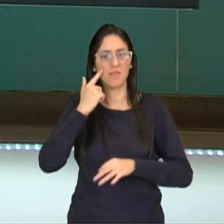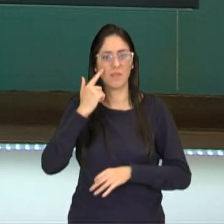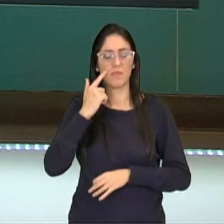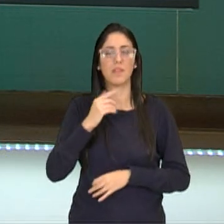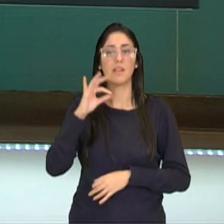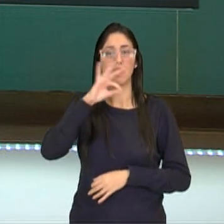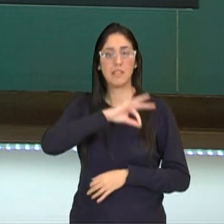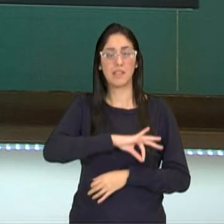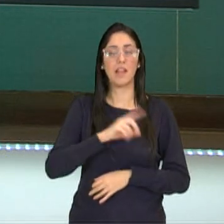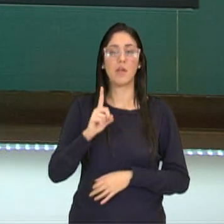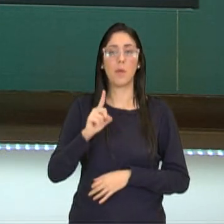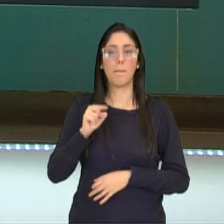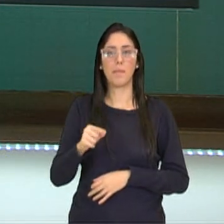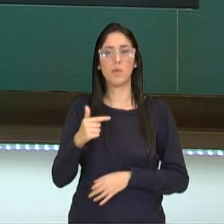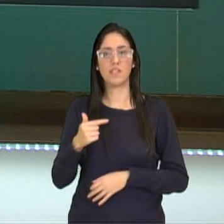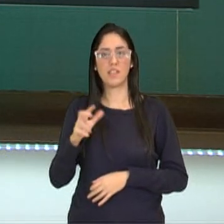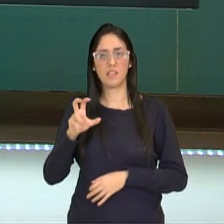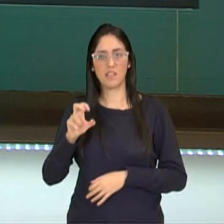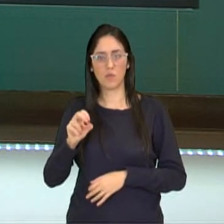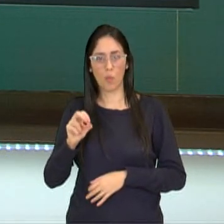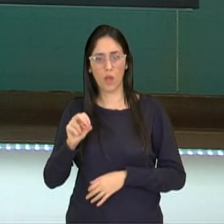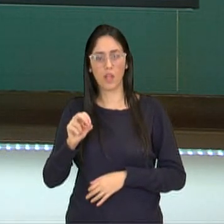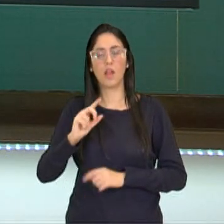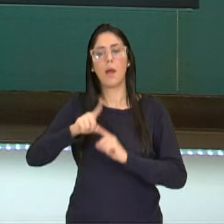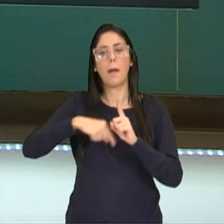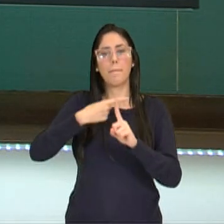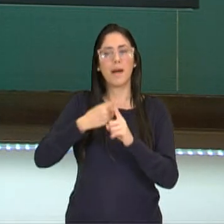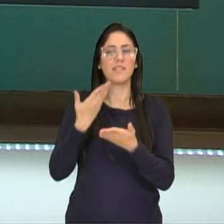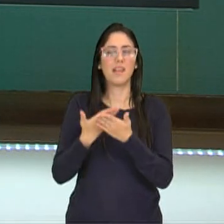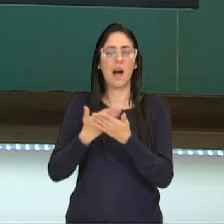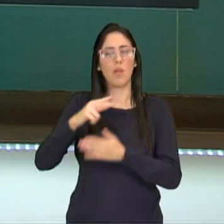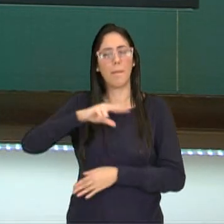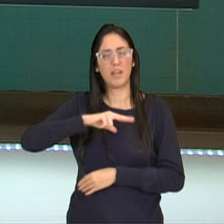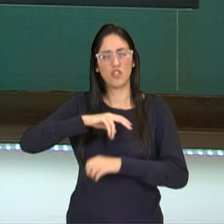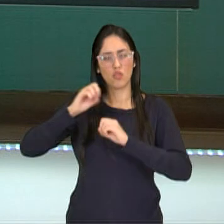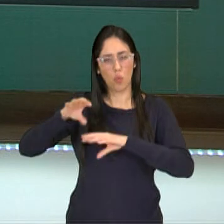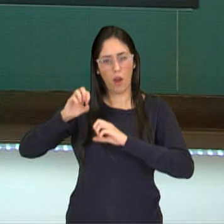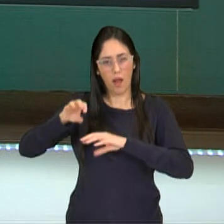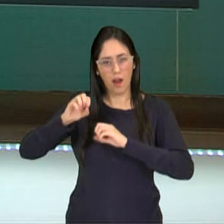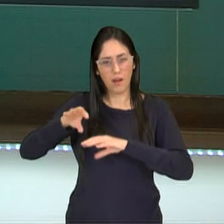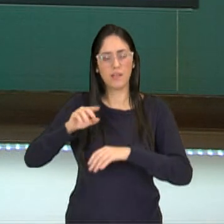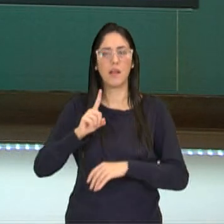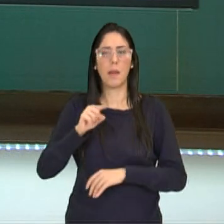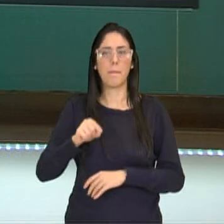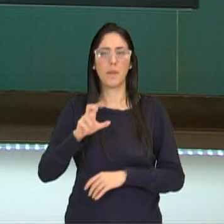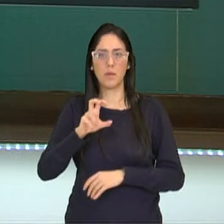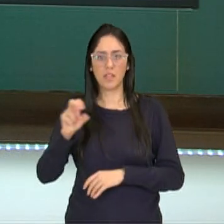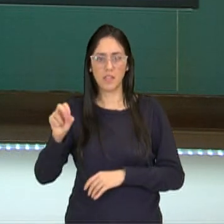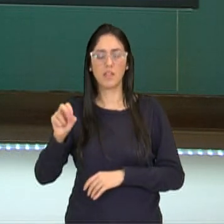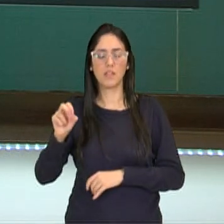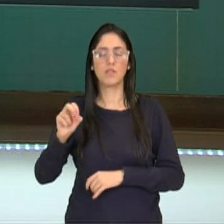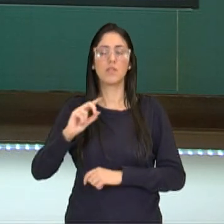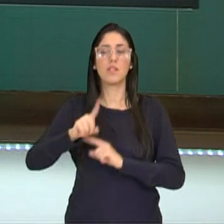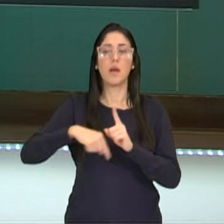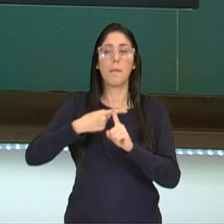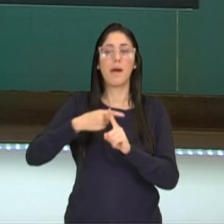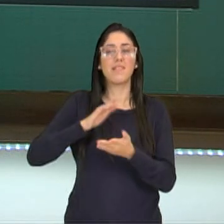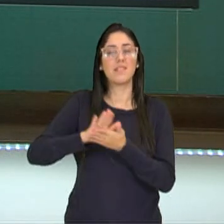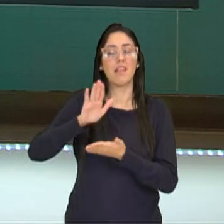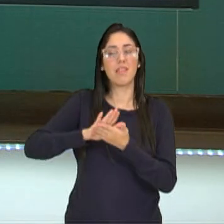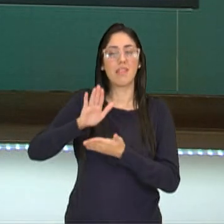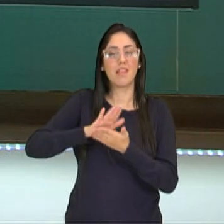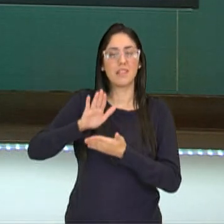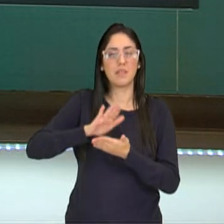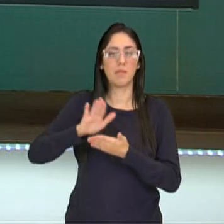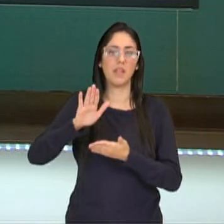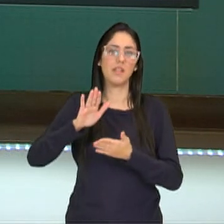dele, 1.750, das aulas particulares, 1.500, e as despesas fixas e variáveis que ele tem. Então vou dar